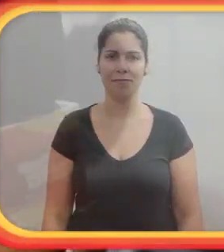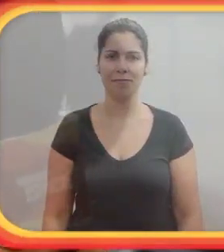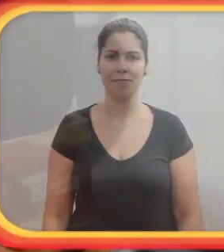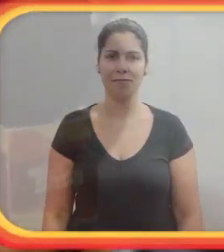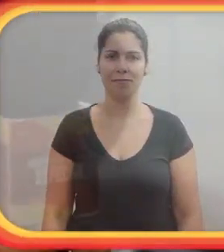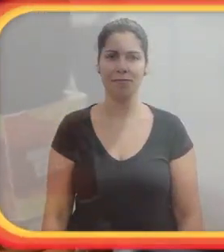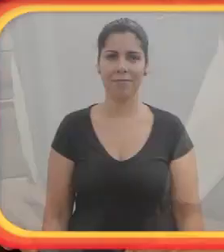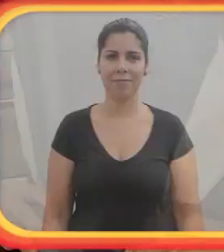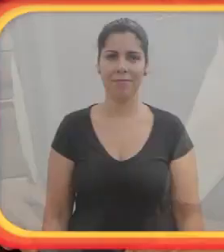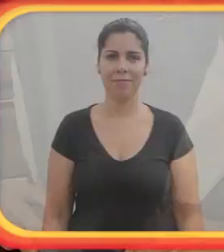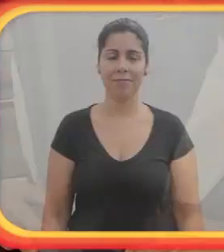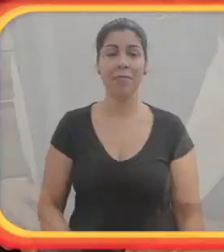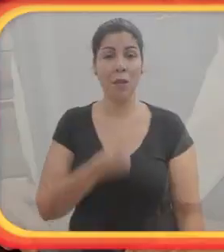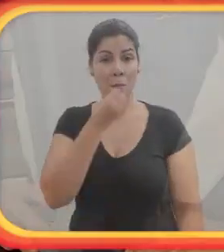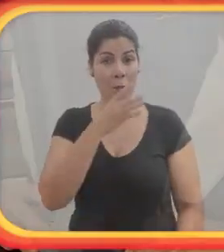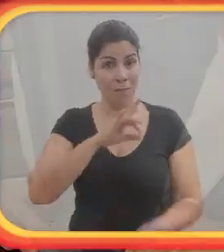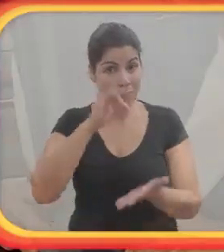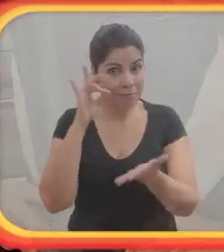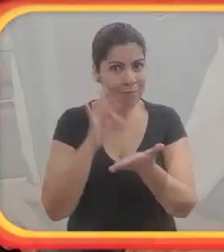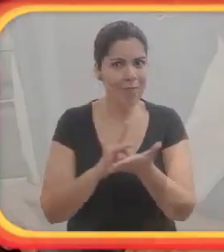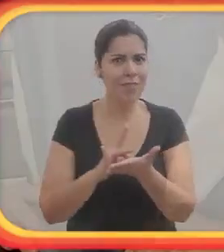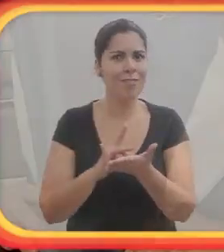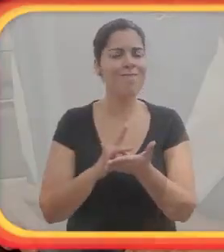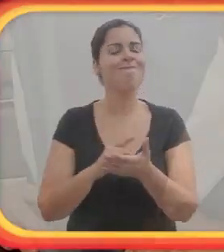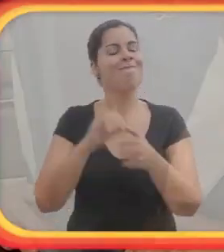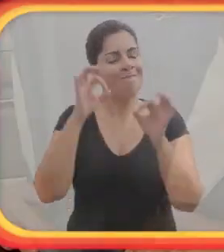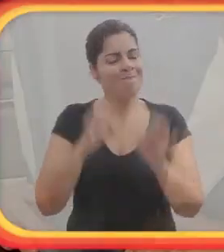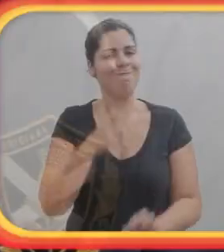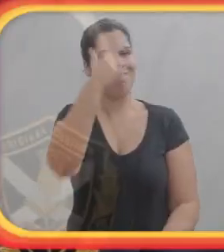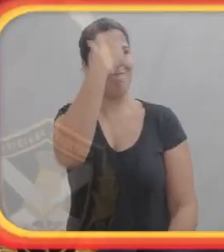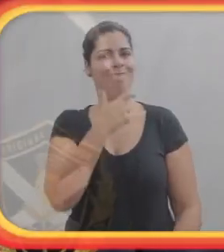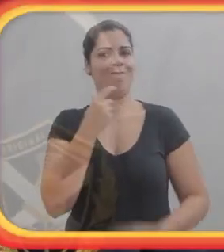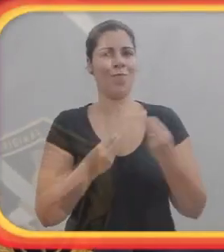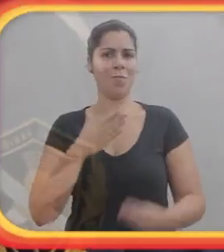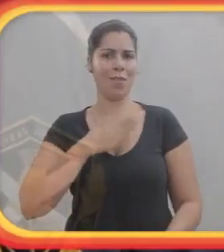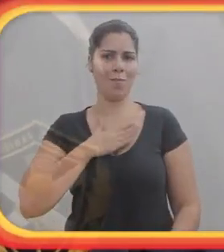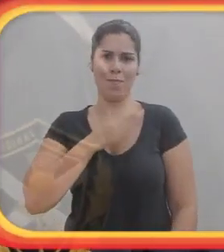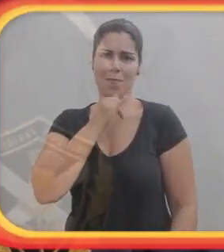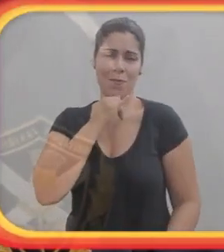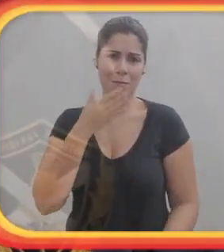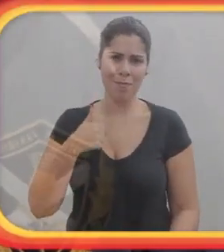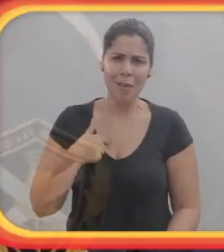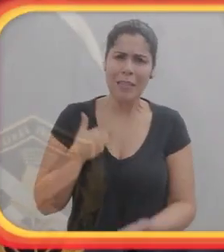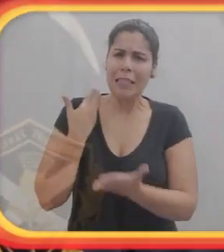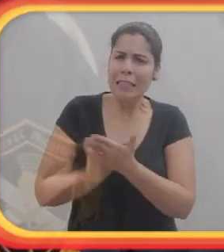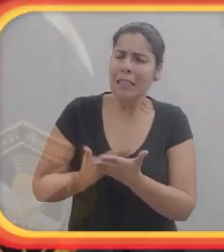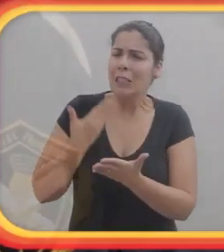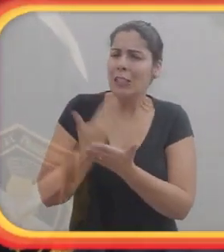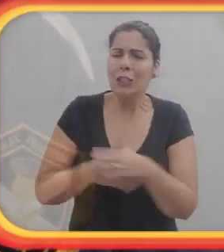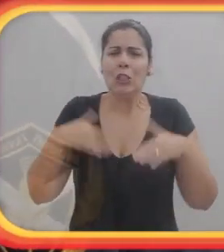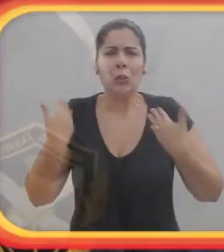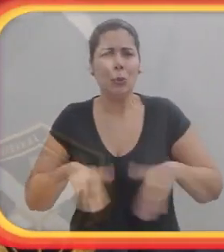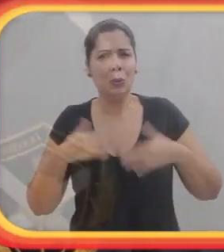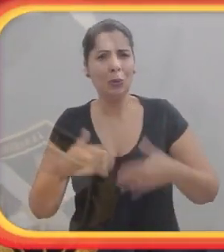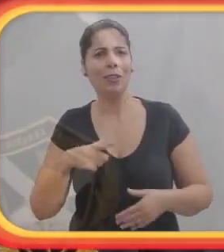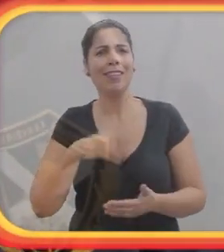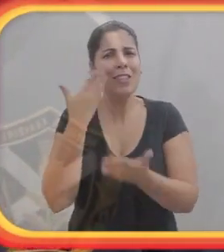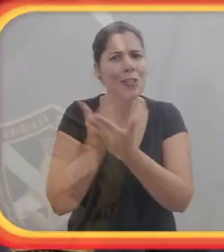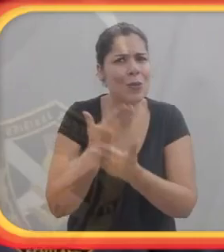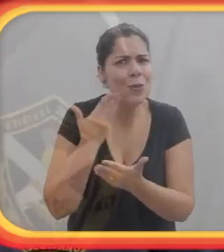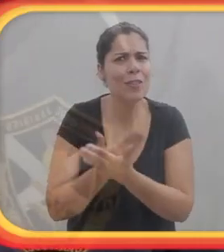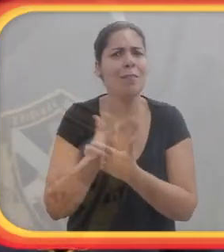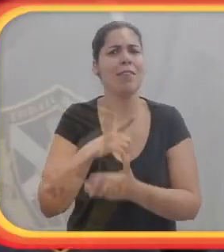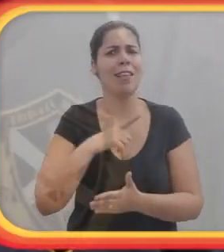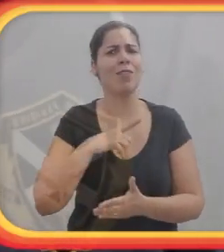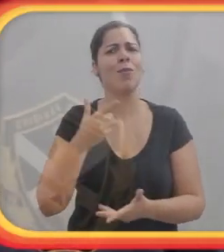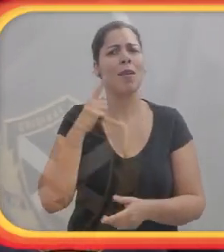têm Down e outras deficiências a praticarem? Bom, na verdade, tem que ser